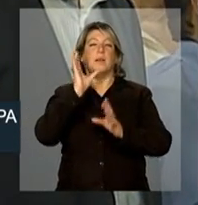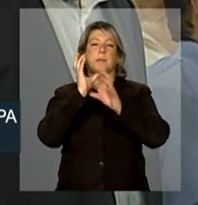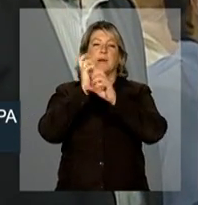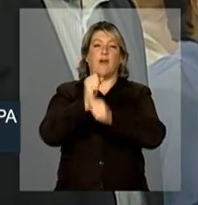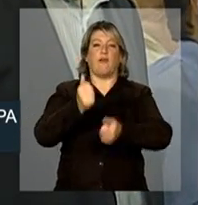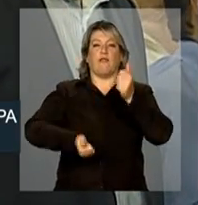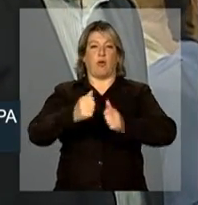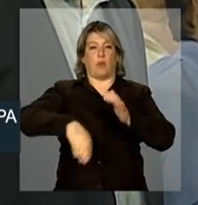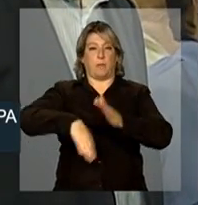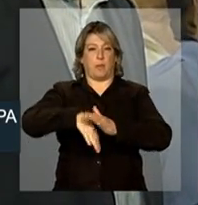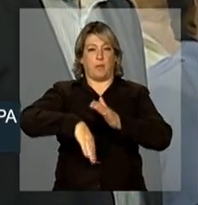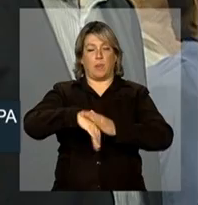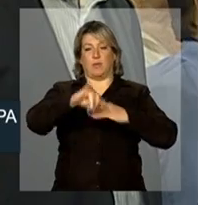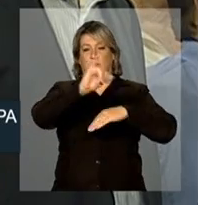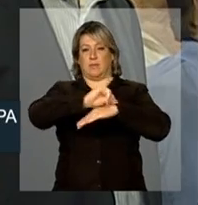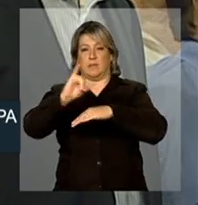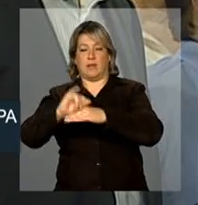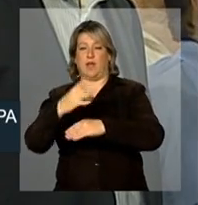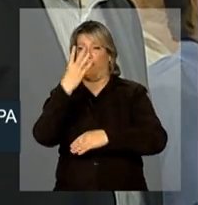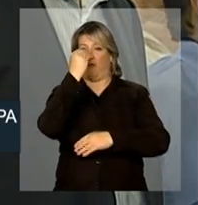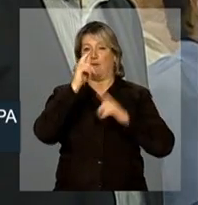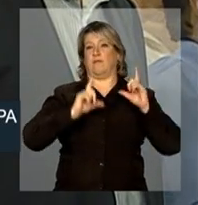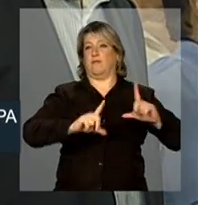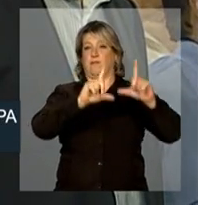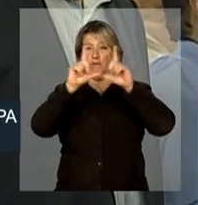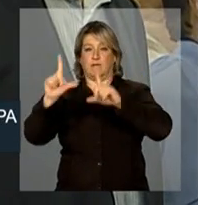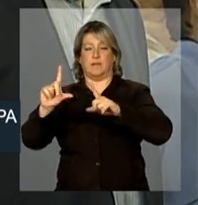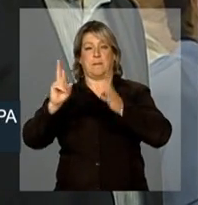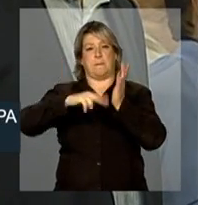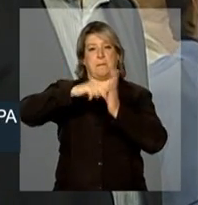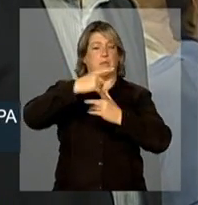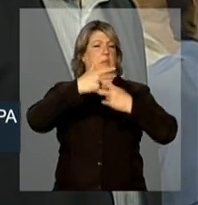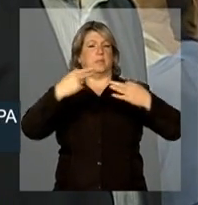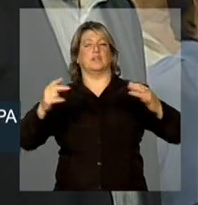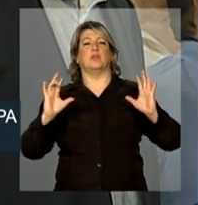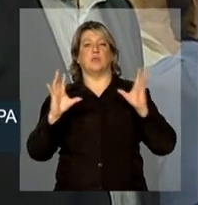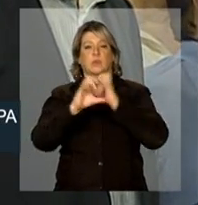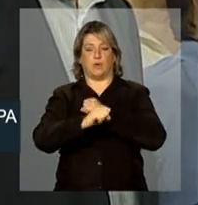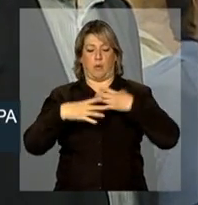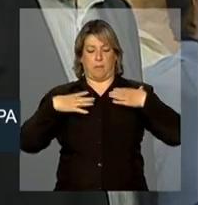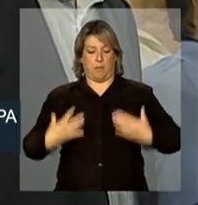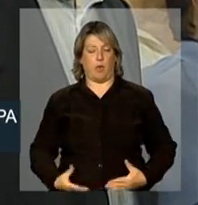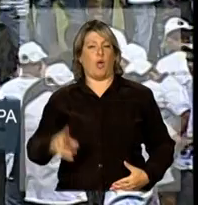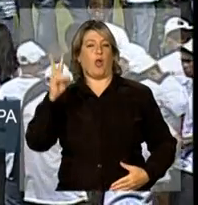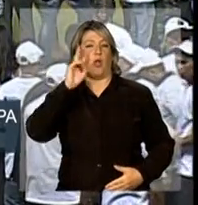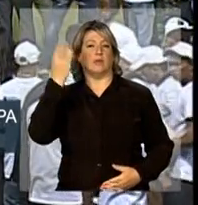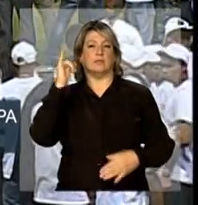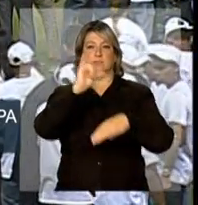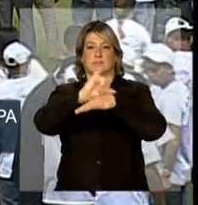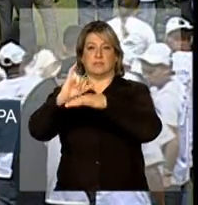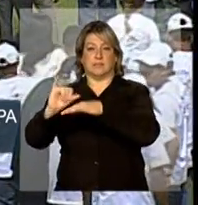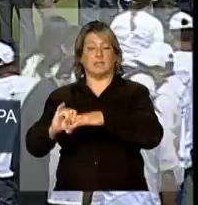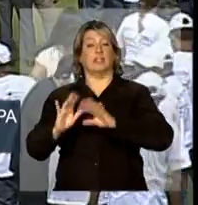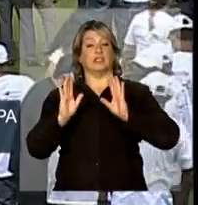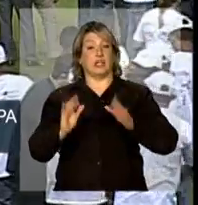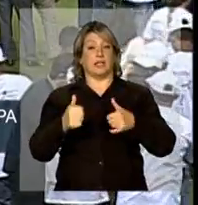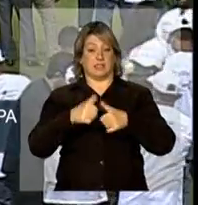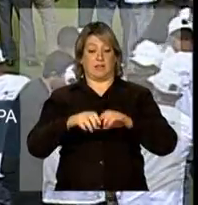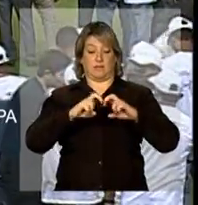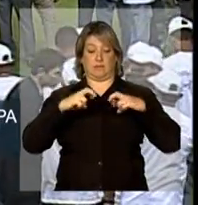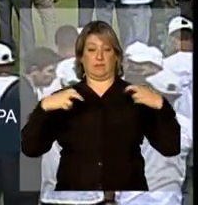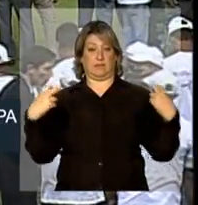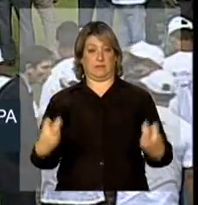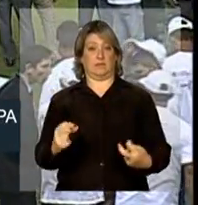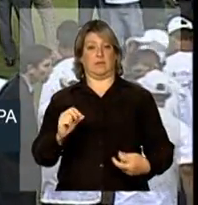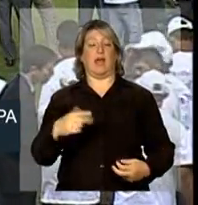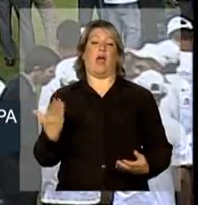um espaço para artes plásticas, já esteve na tribuna presidencial e agora ela se dirigiu